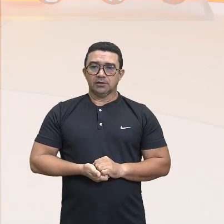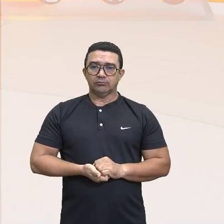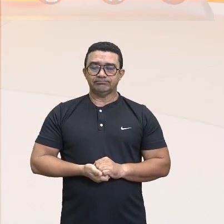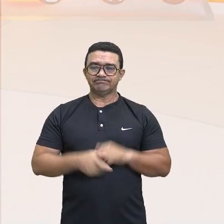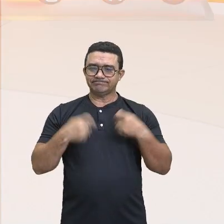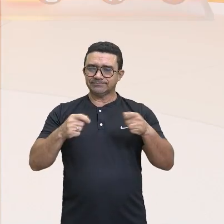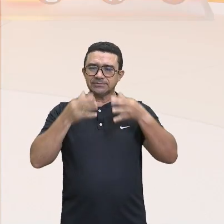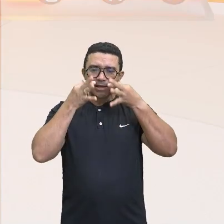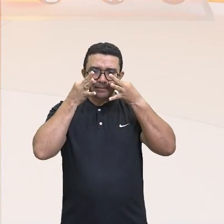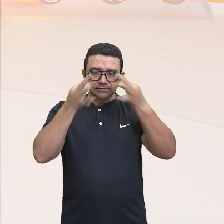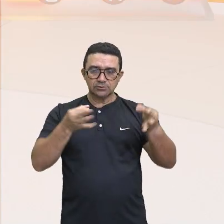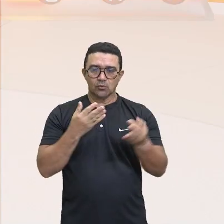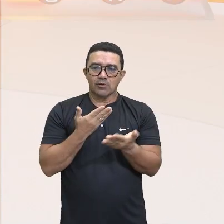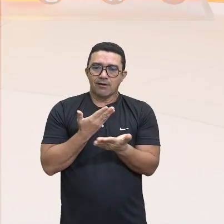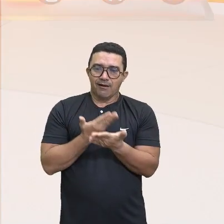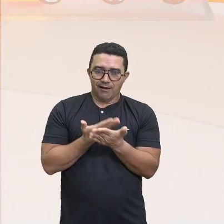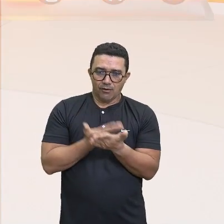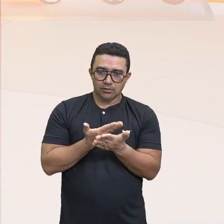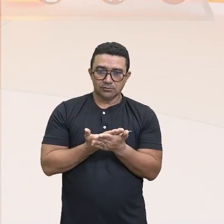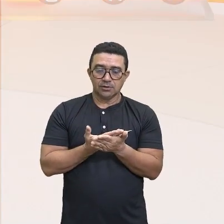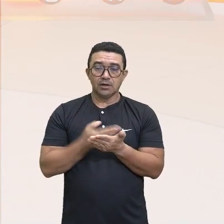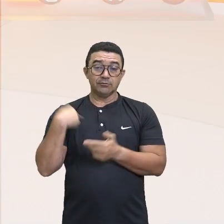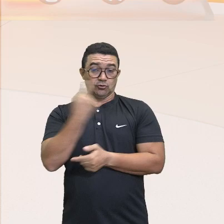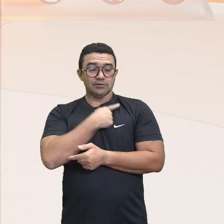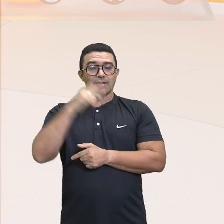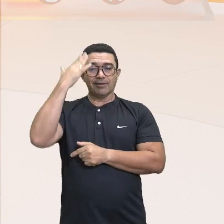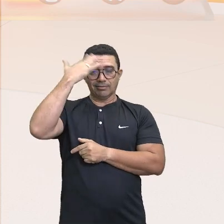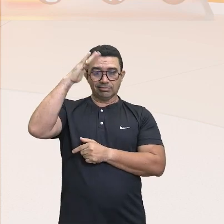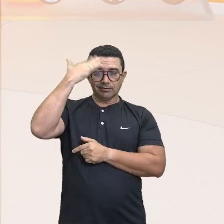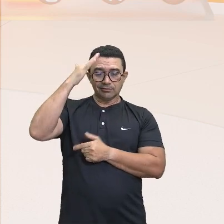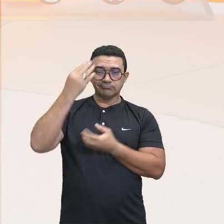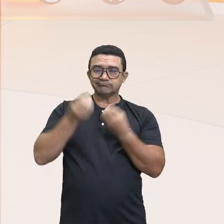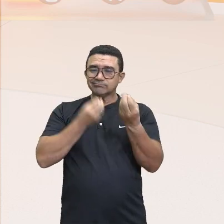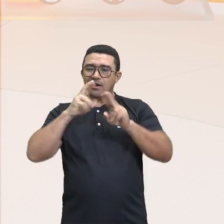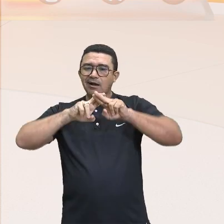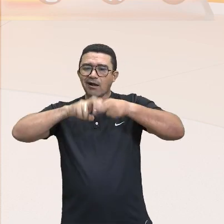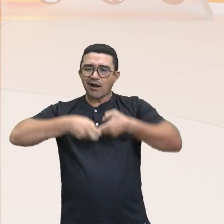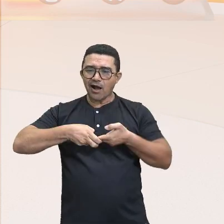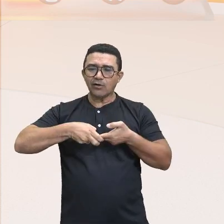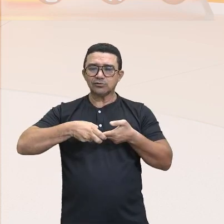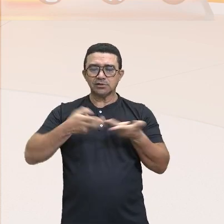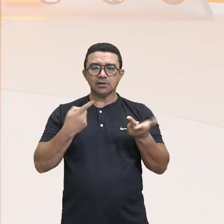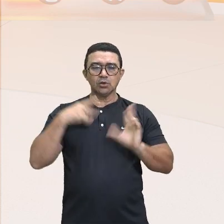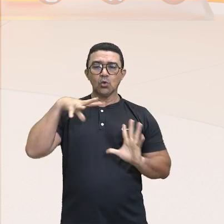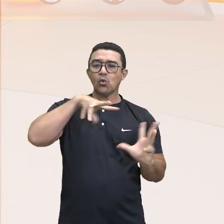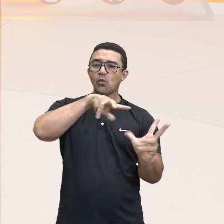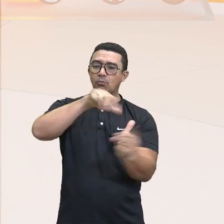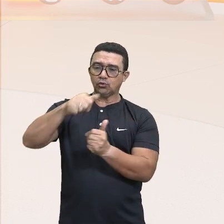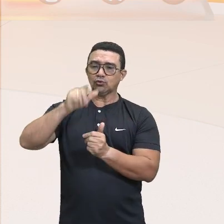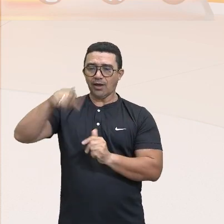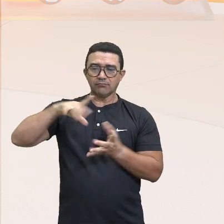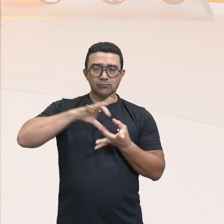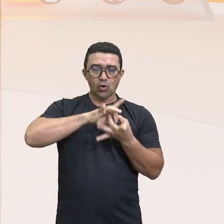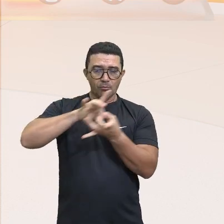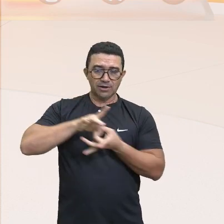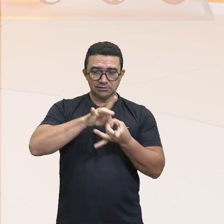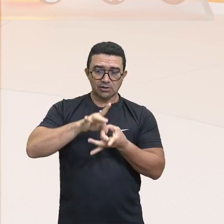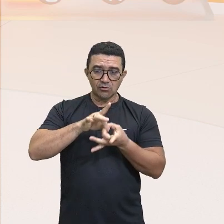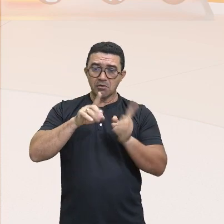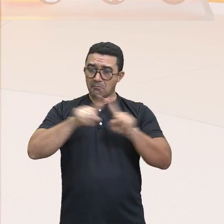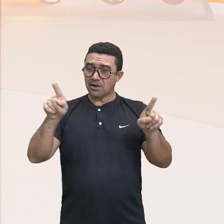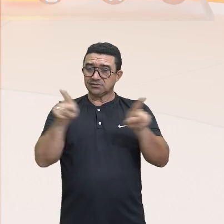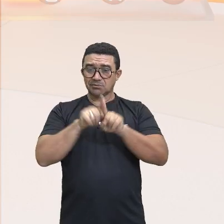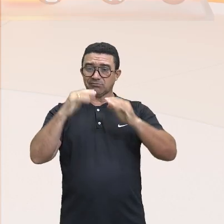prestar atenção nessa aula, onde a gente vai poder compreender os motivos que fazem esse mundo que é tão globalizado, ao mesmo tempo